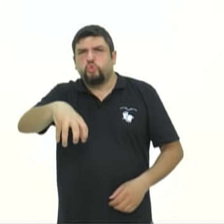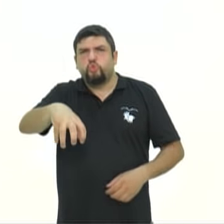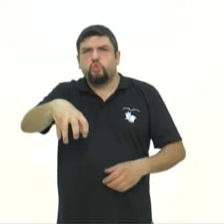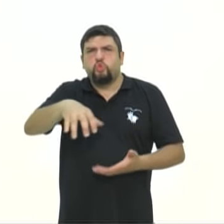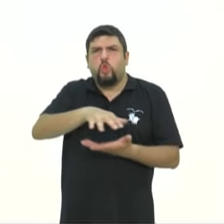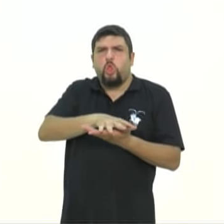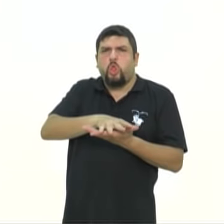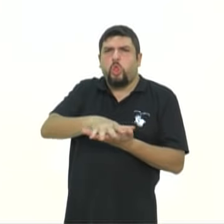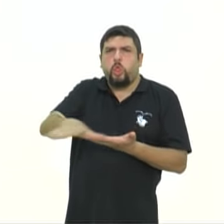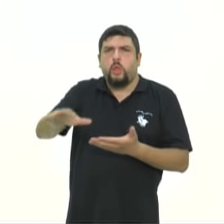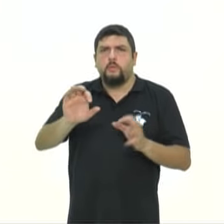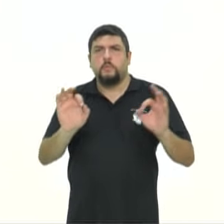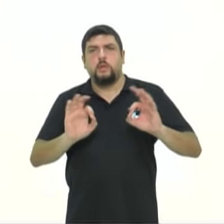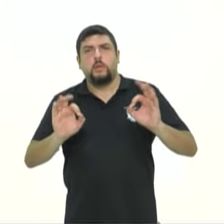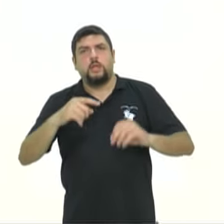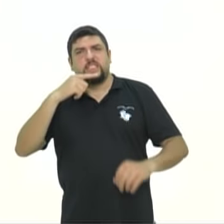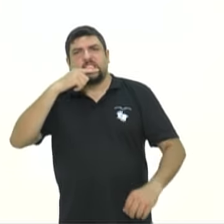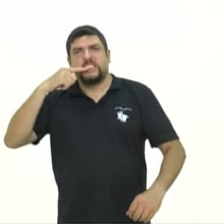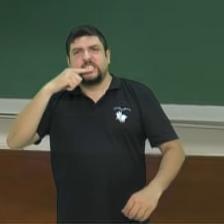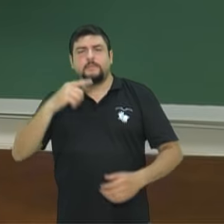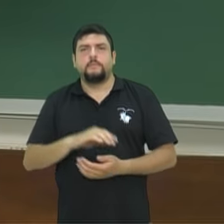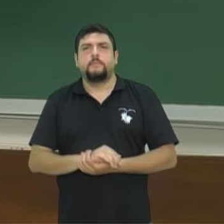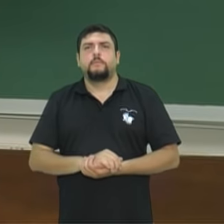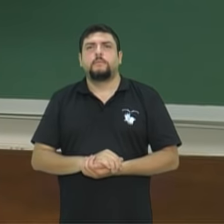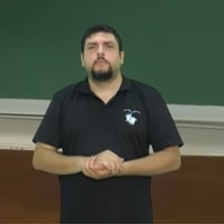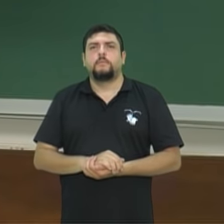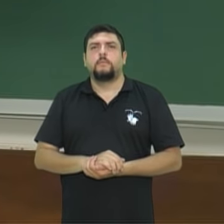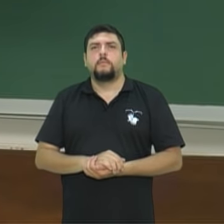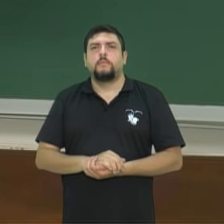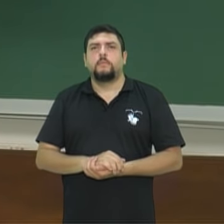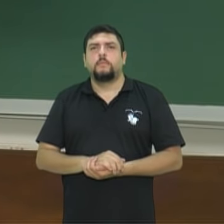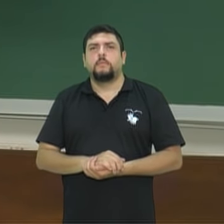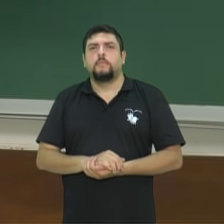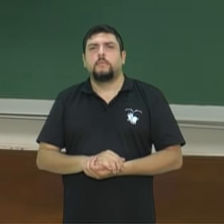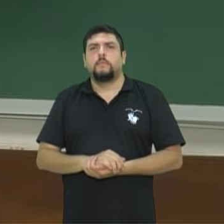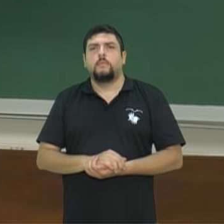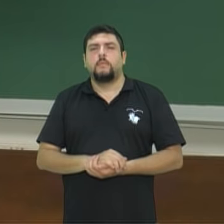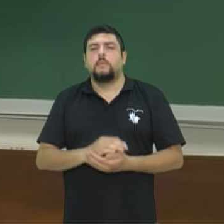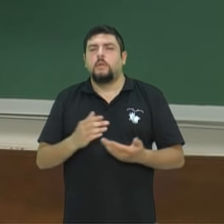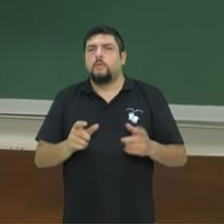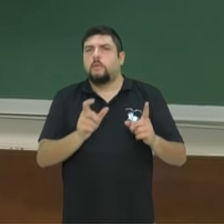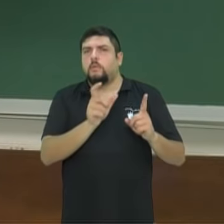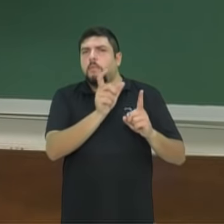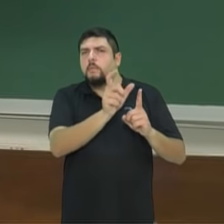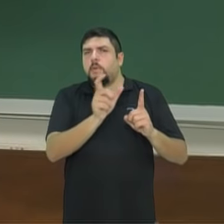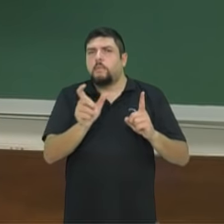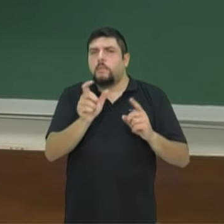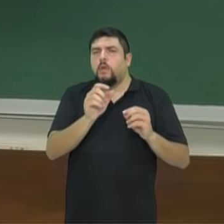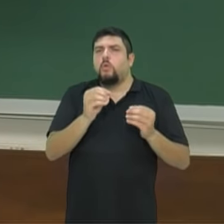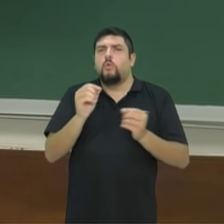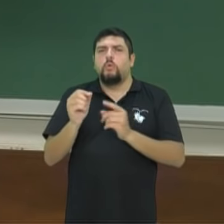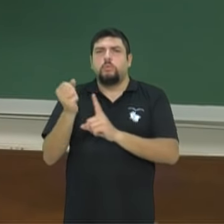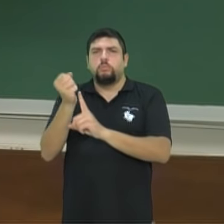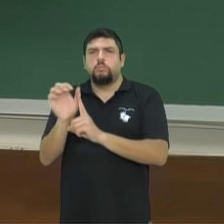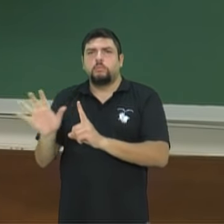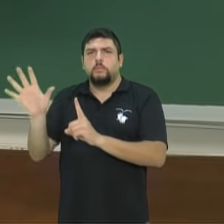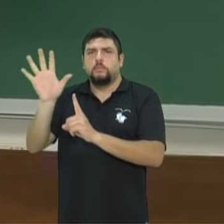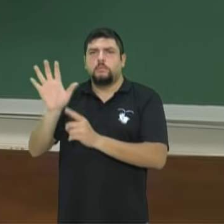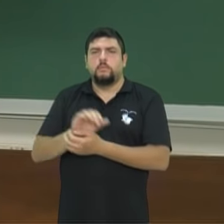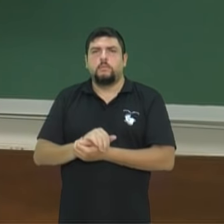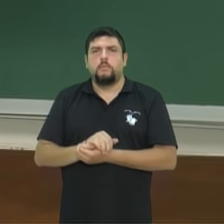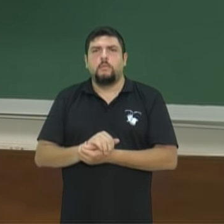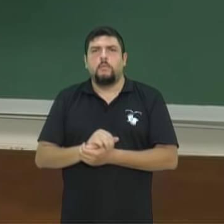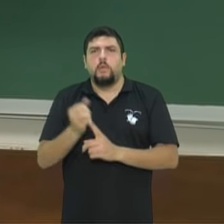dentes. Né? Então, a gente tem vários aspectos ali da nossa linguagem não verbal, certo? Então, de posse dessa